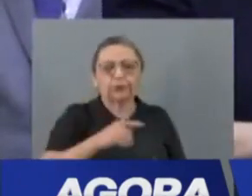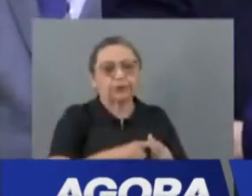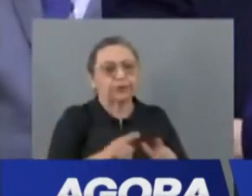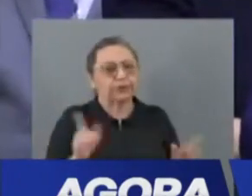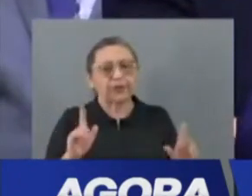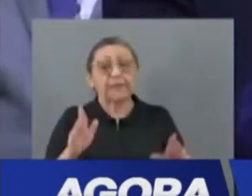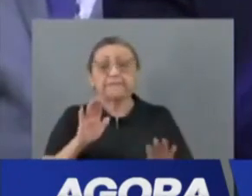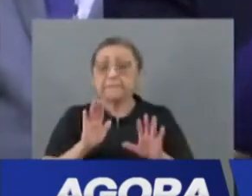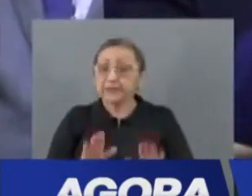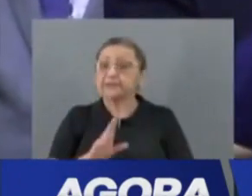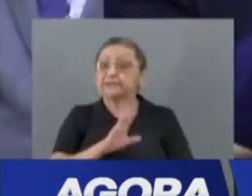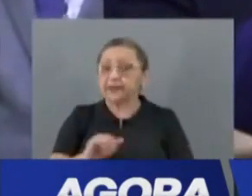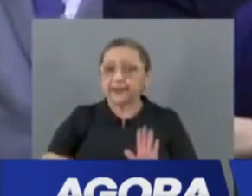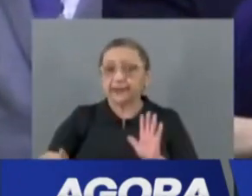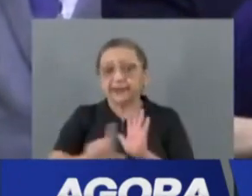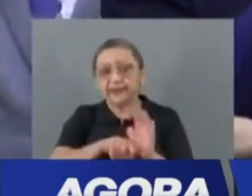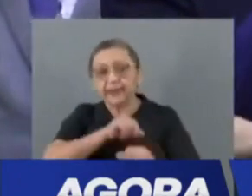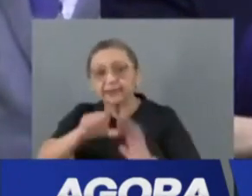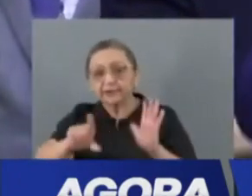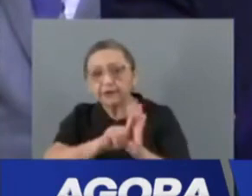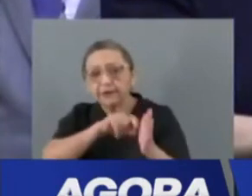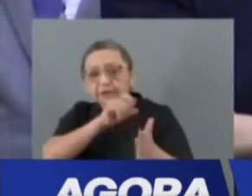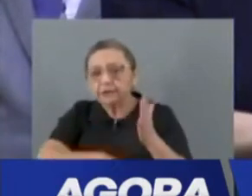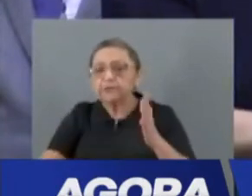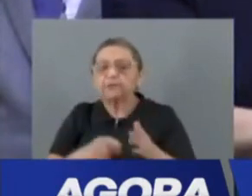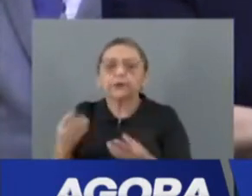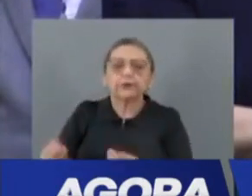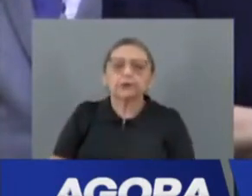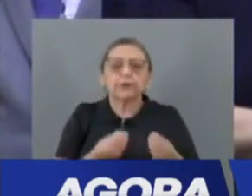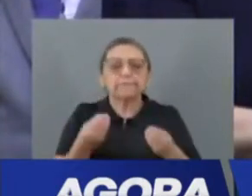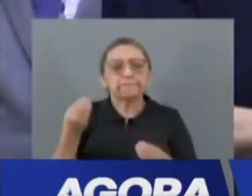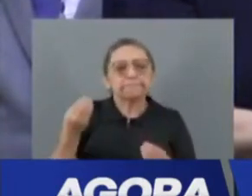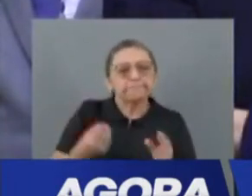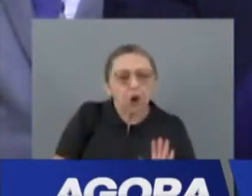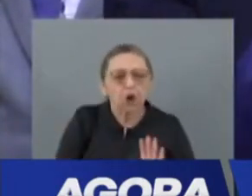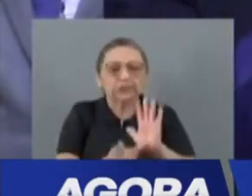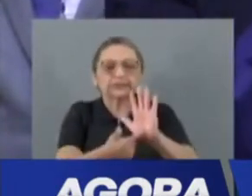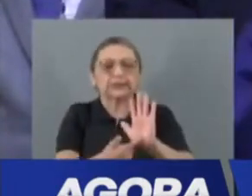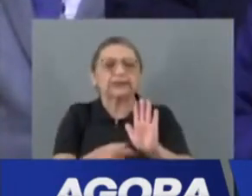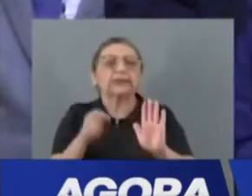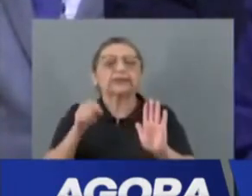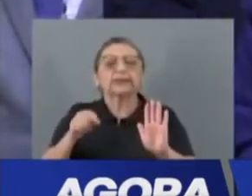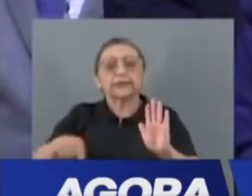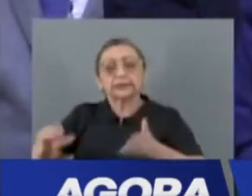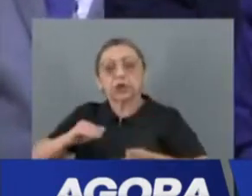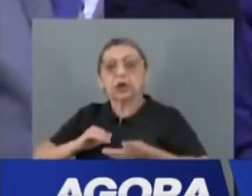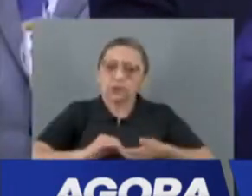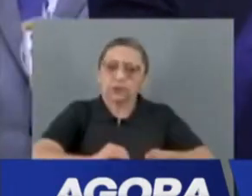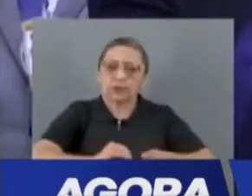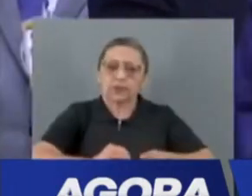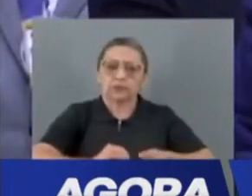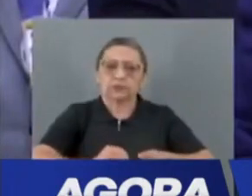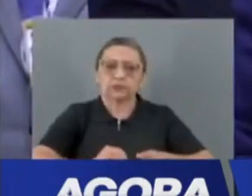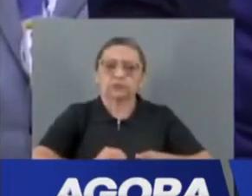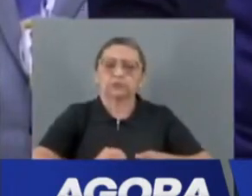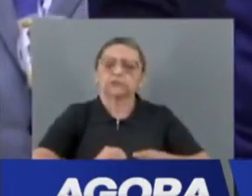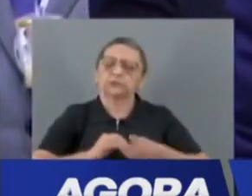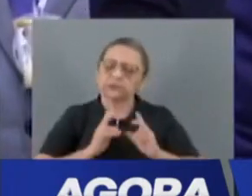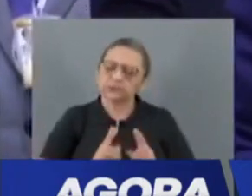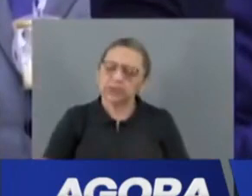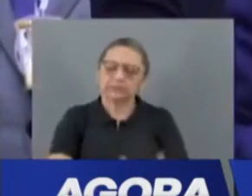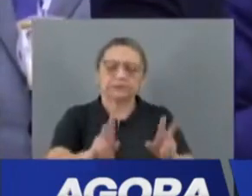problemas, mas ela foi a demonstração de que esse Congresso Nacional, toda